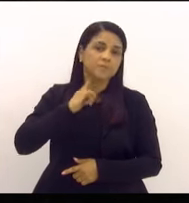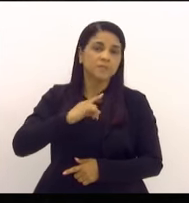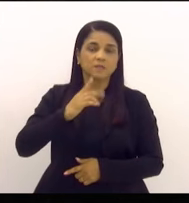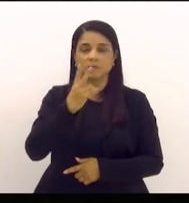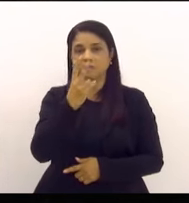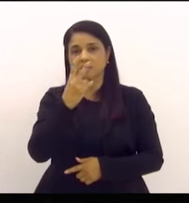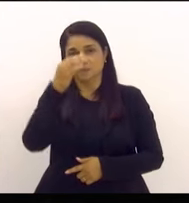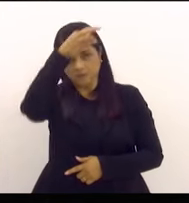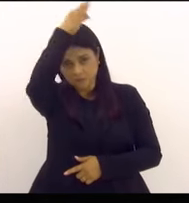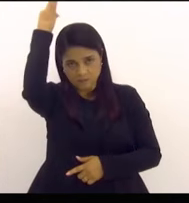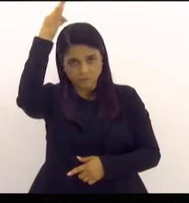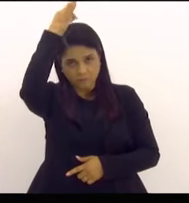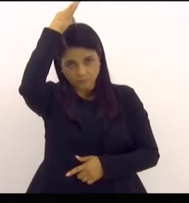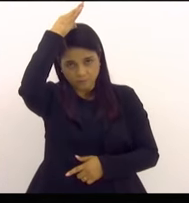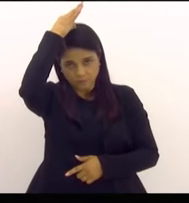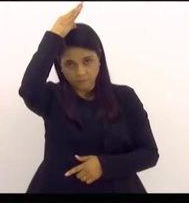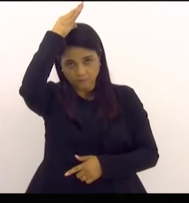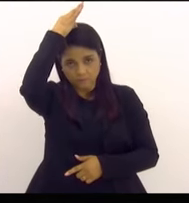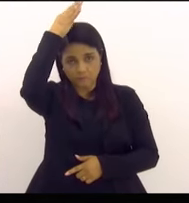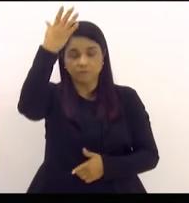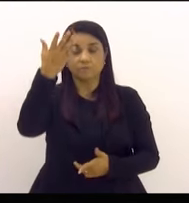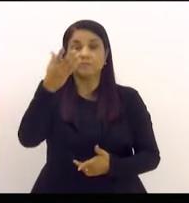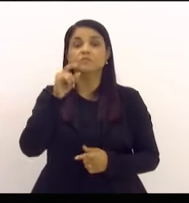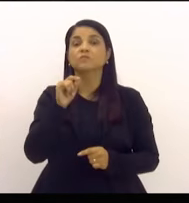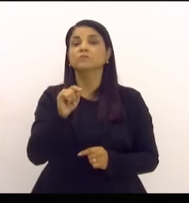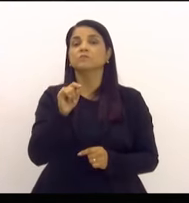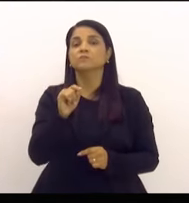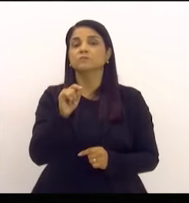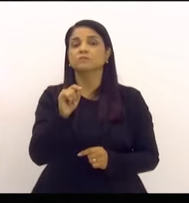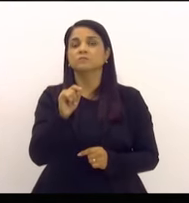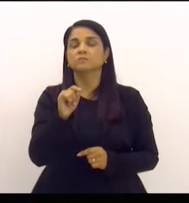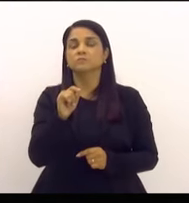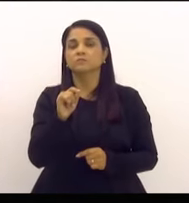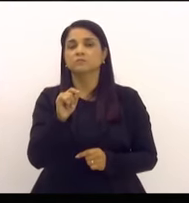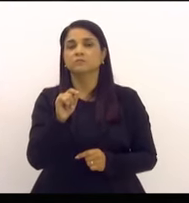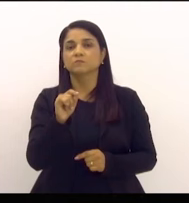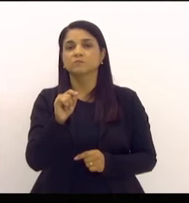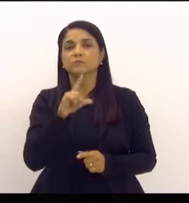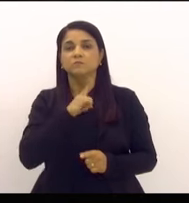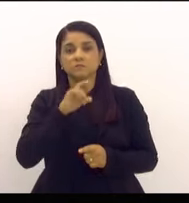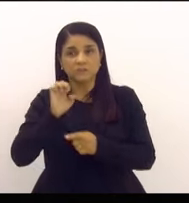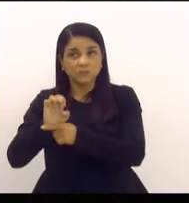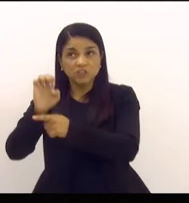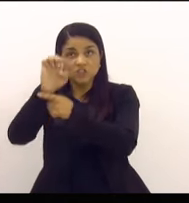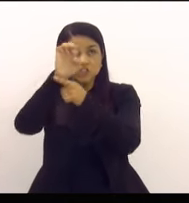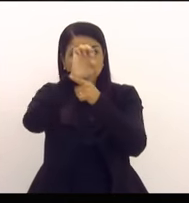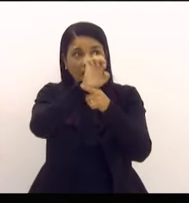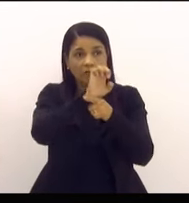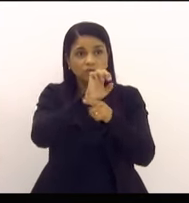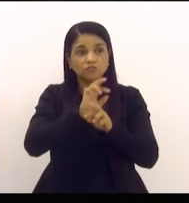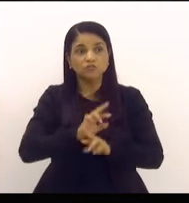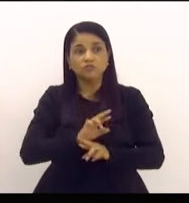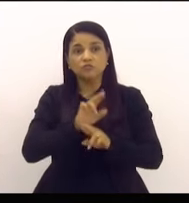Espírito Santo. E o que esses estados têm em comum?